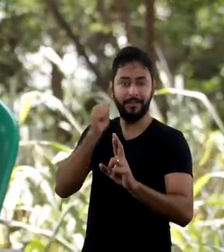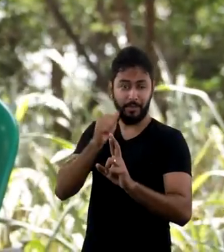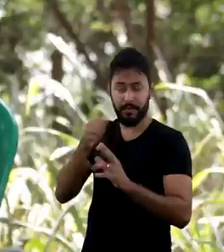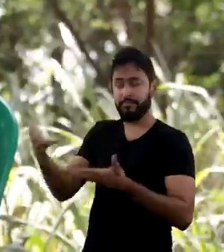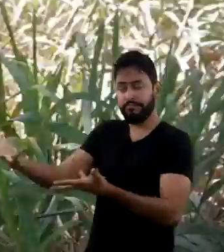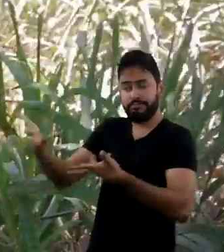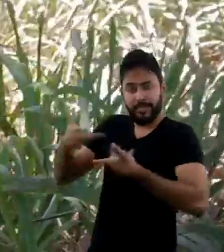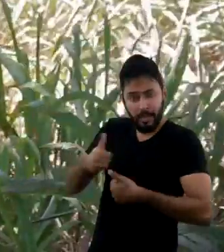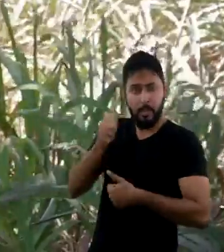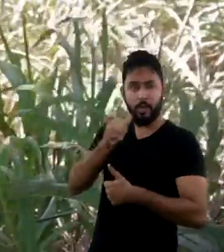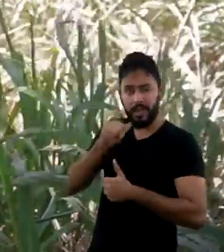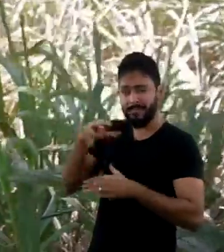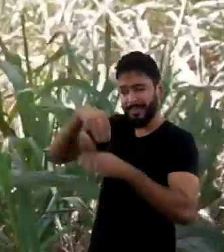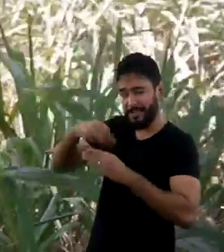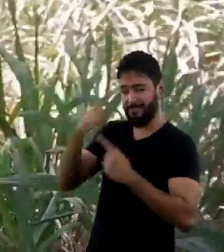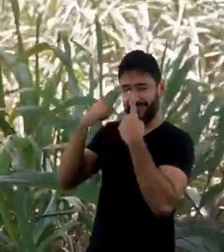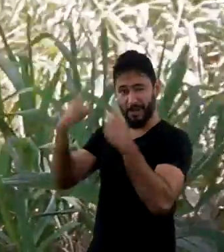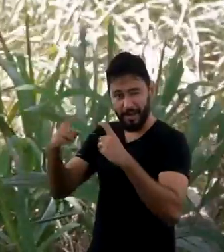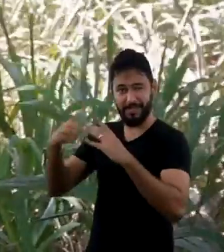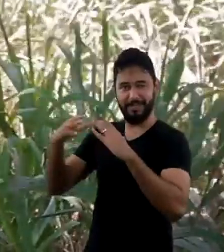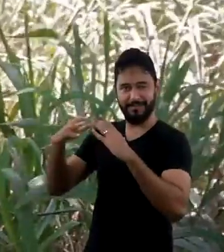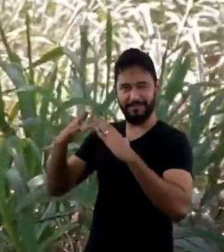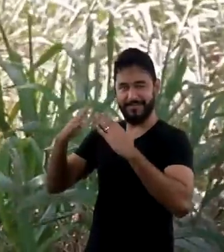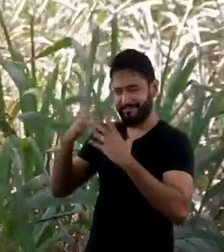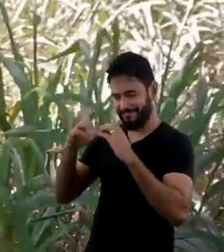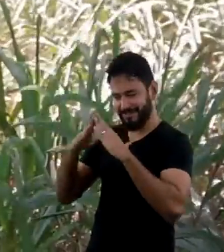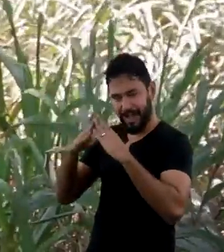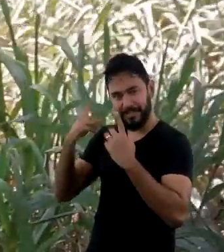violência doméstica. A vivência com essas mulheres me fez